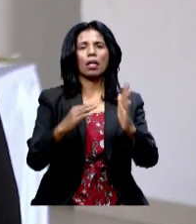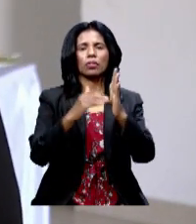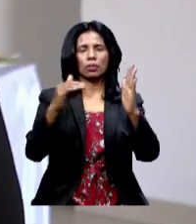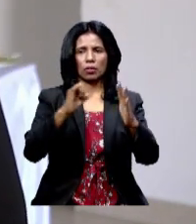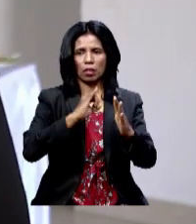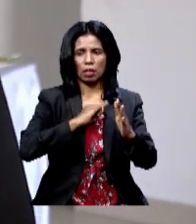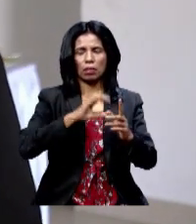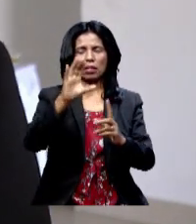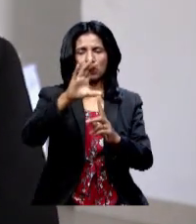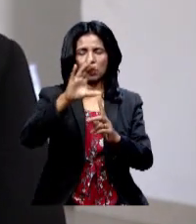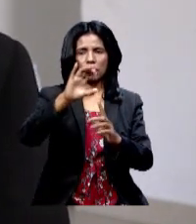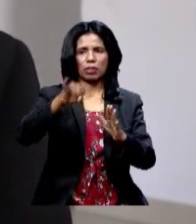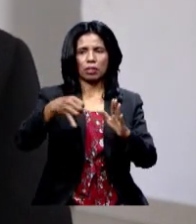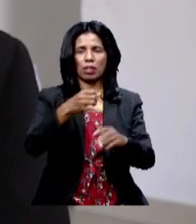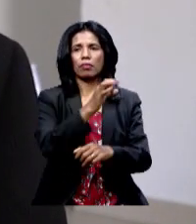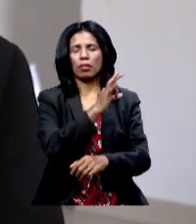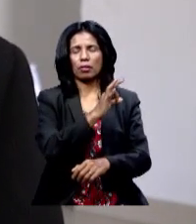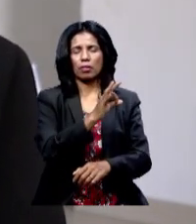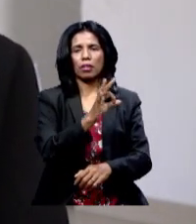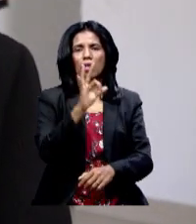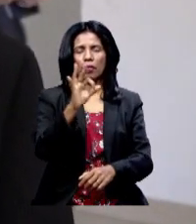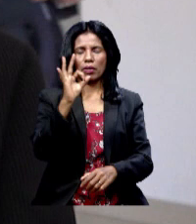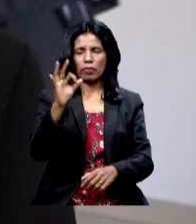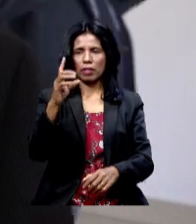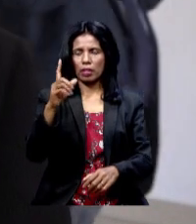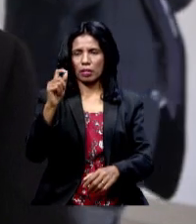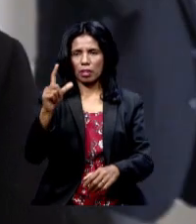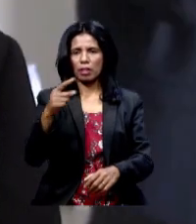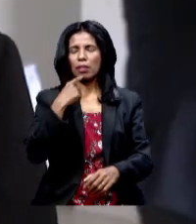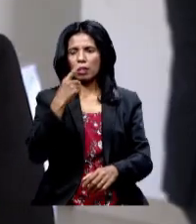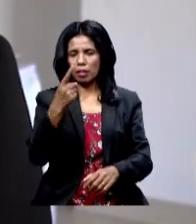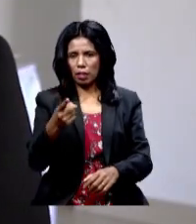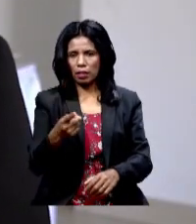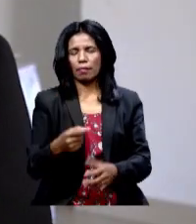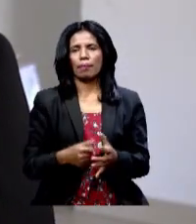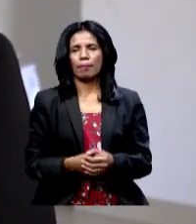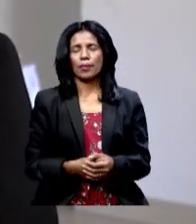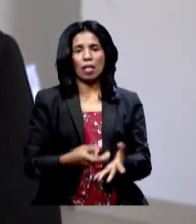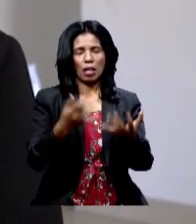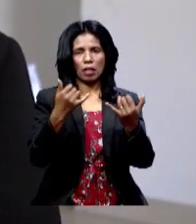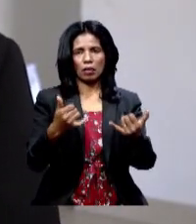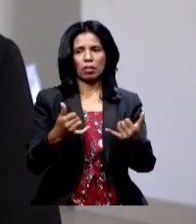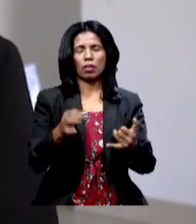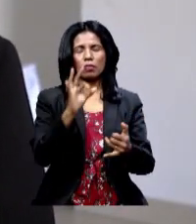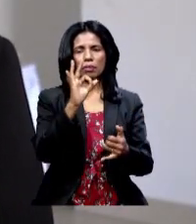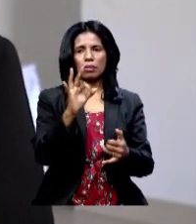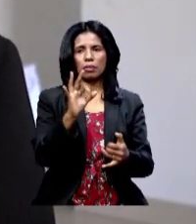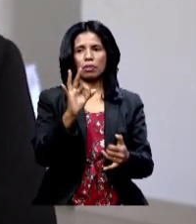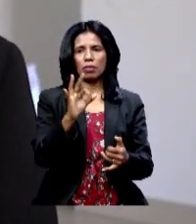geral, Valentil Nia, nem ideia na Sander Rogério, agora força italiana né,